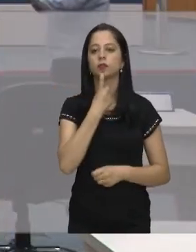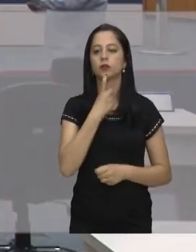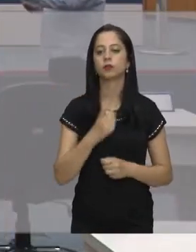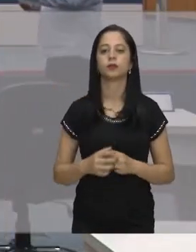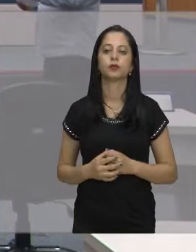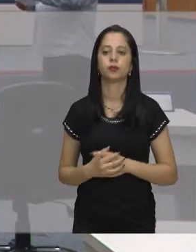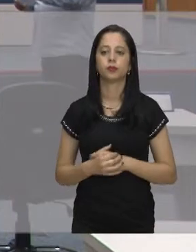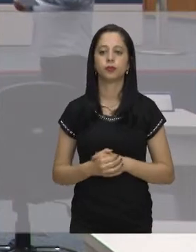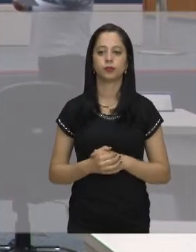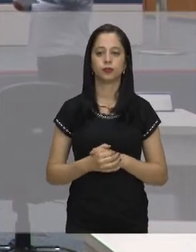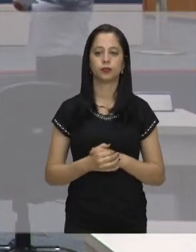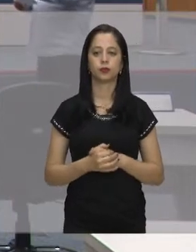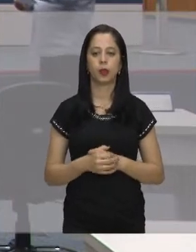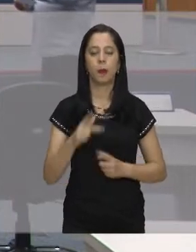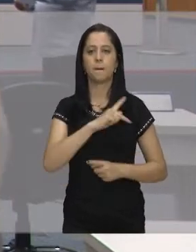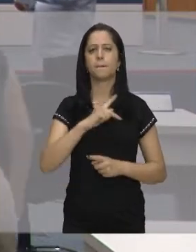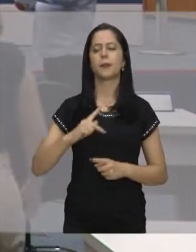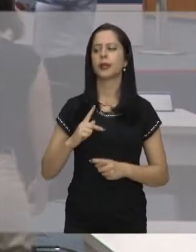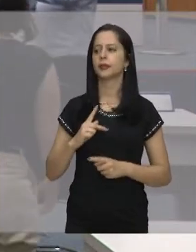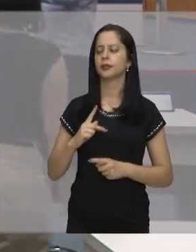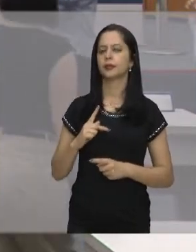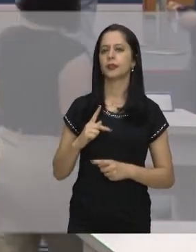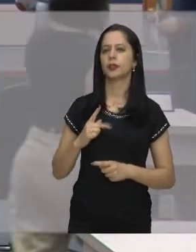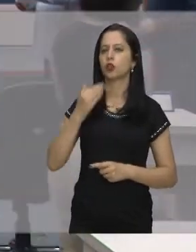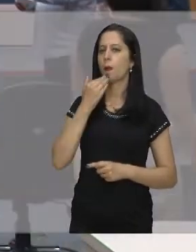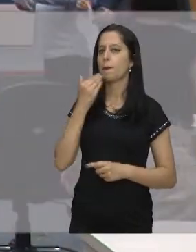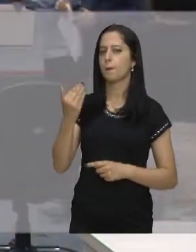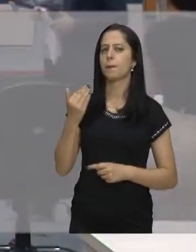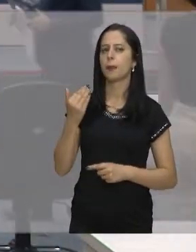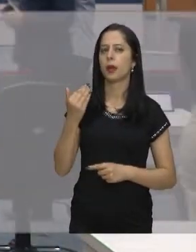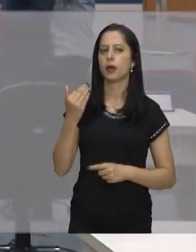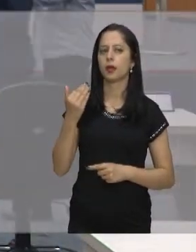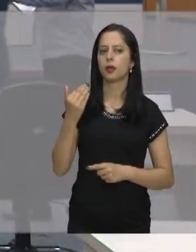Silvério. Senhor presidente, solicito